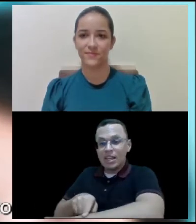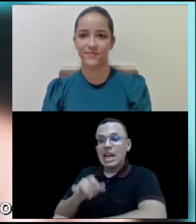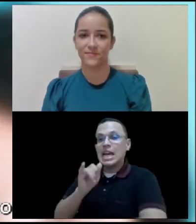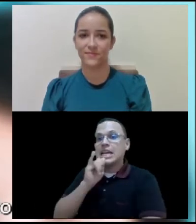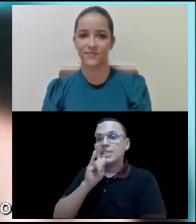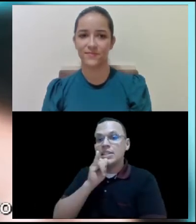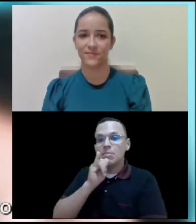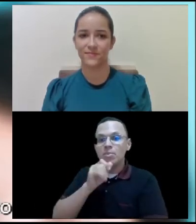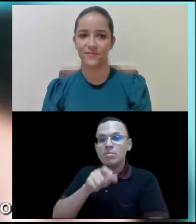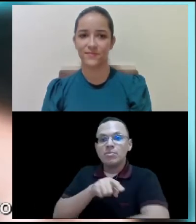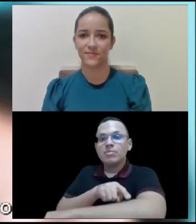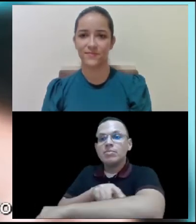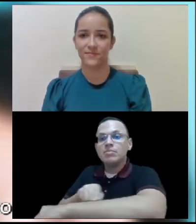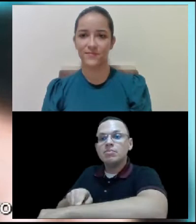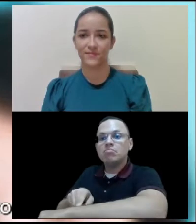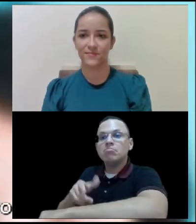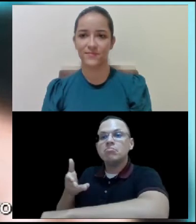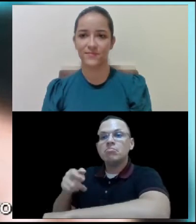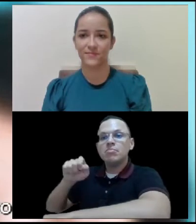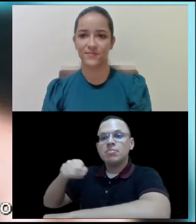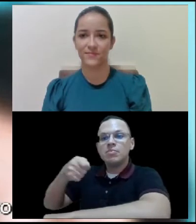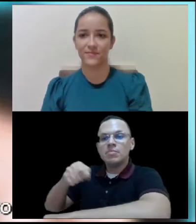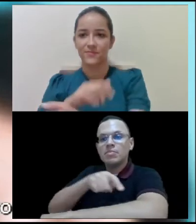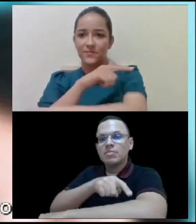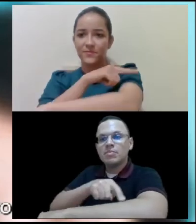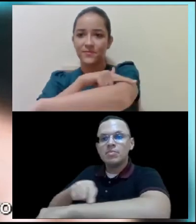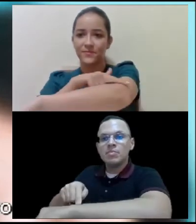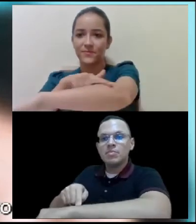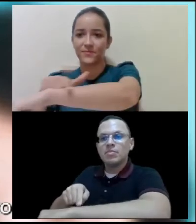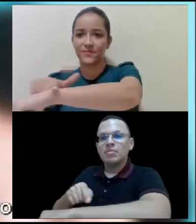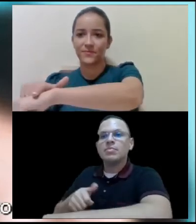aqui. Exemplo,